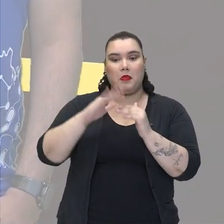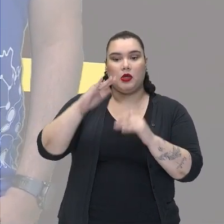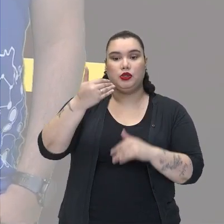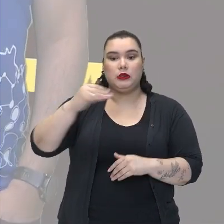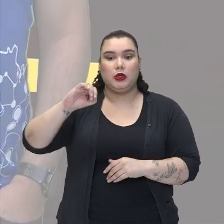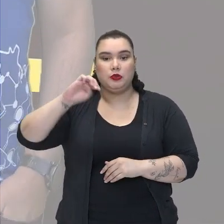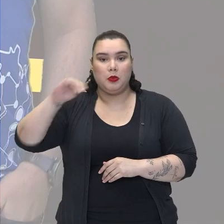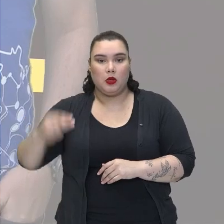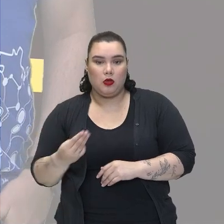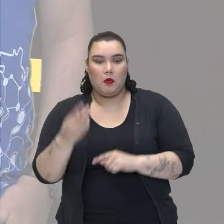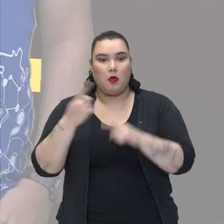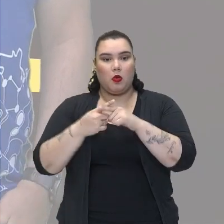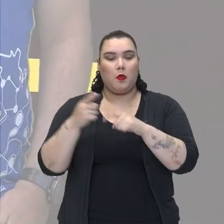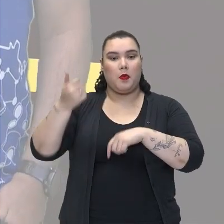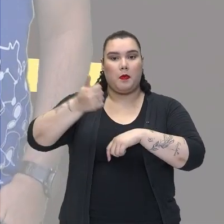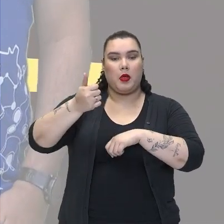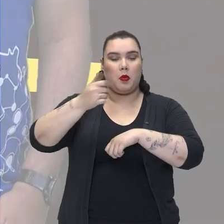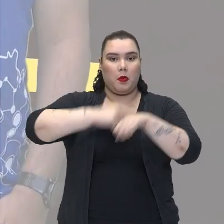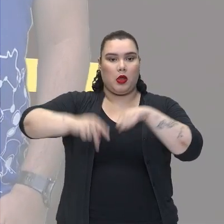lá